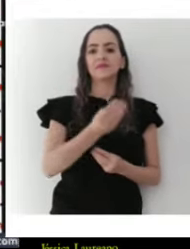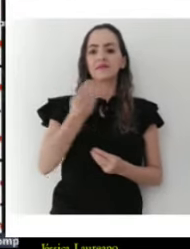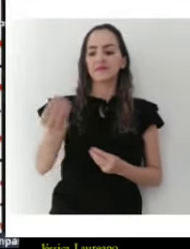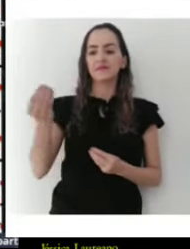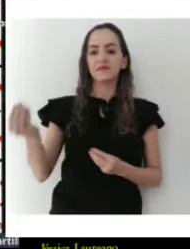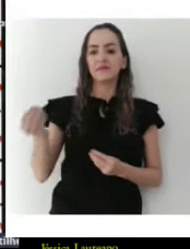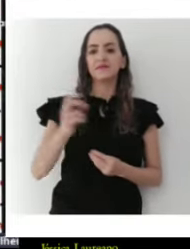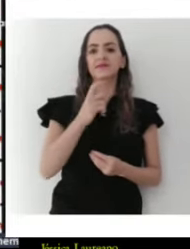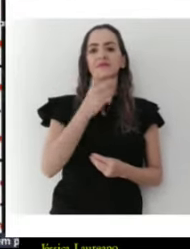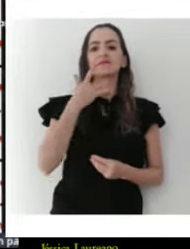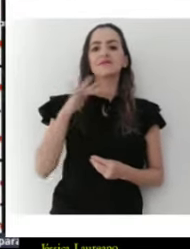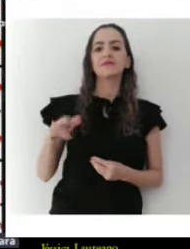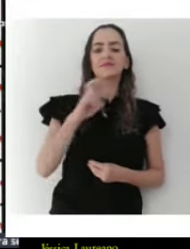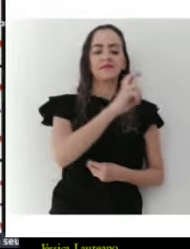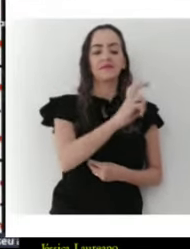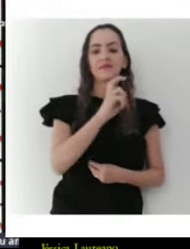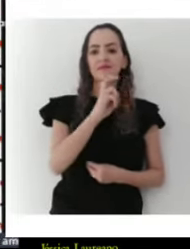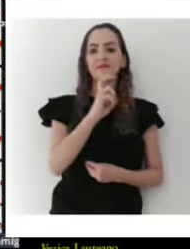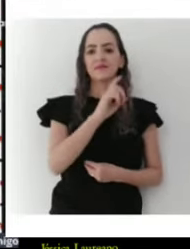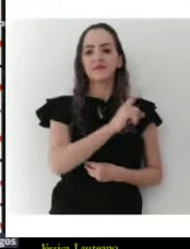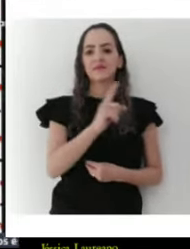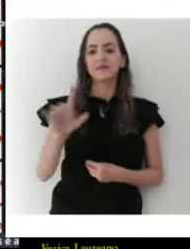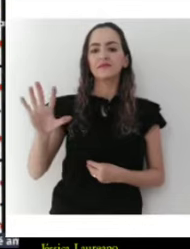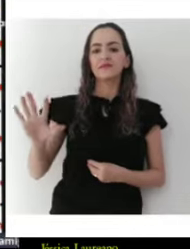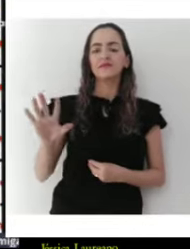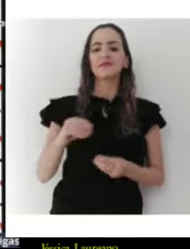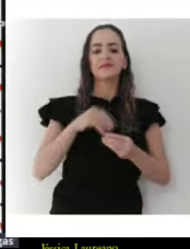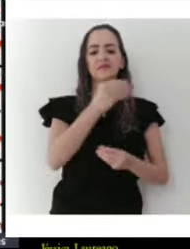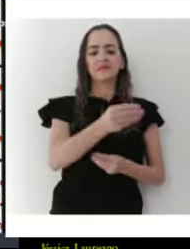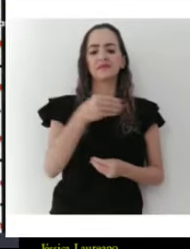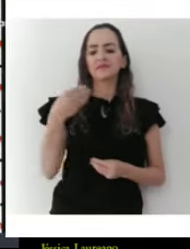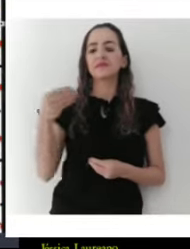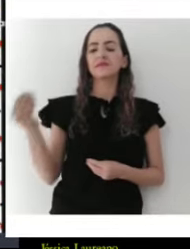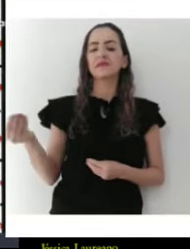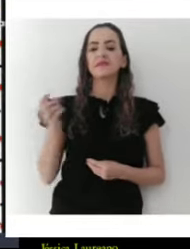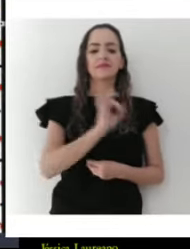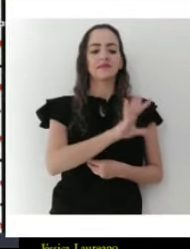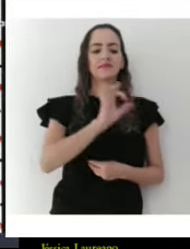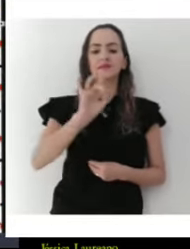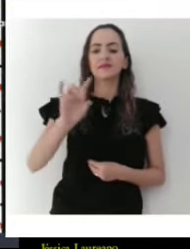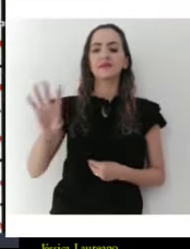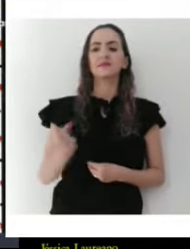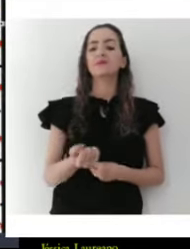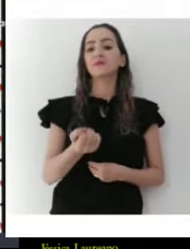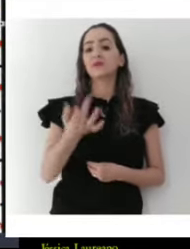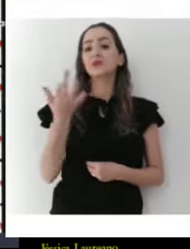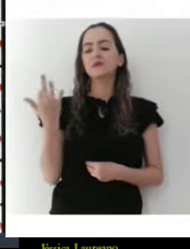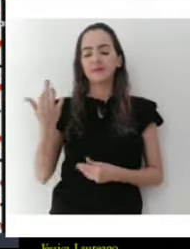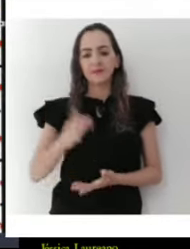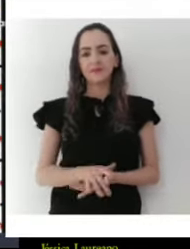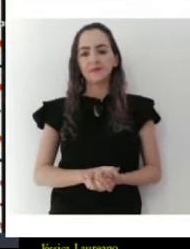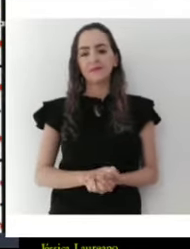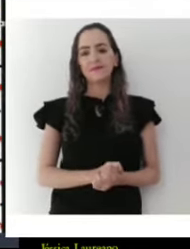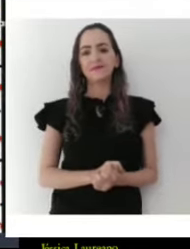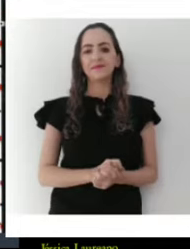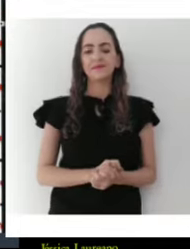Quantos lápis cada uma vai receber? Então, existem diferentes noções, como eu falei.